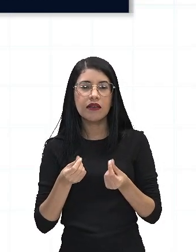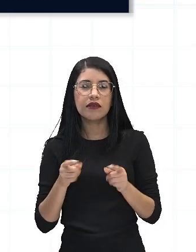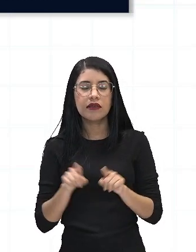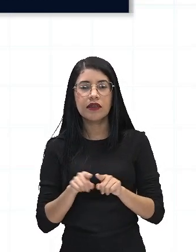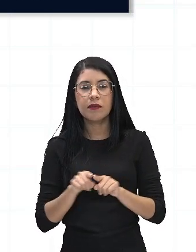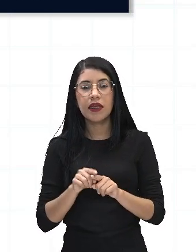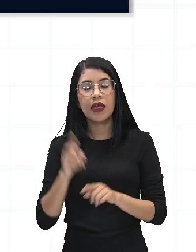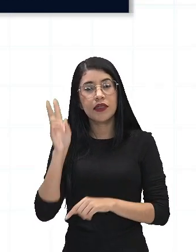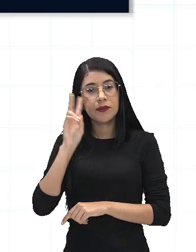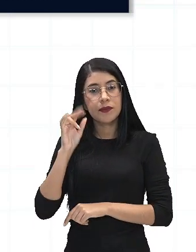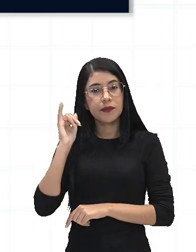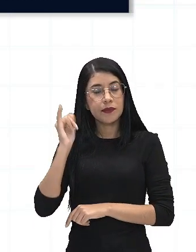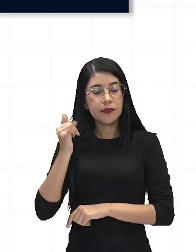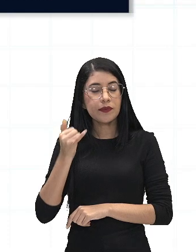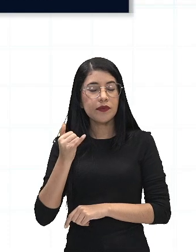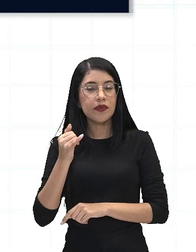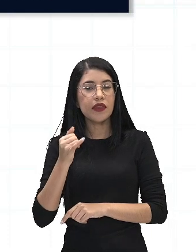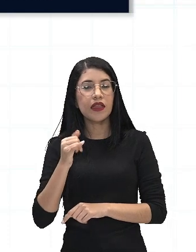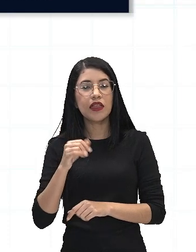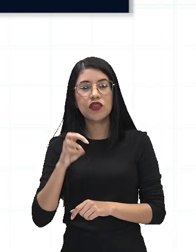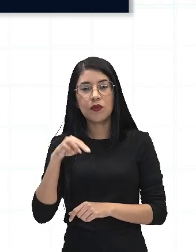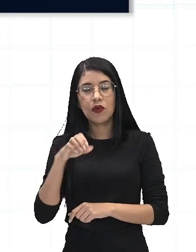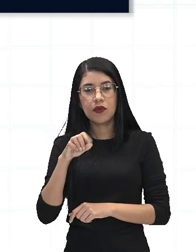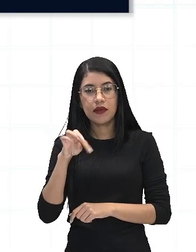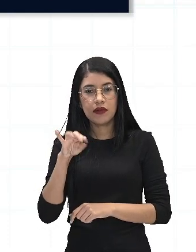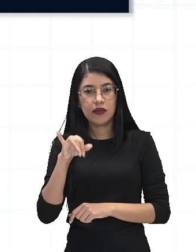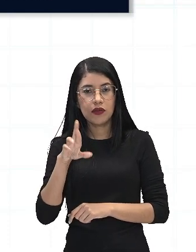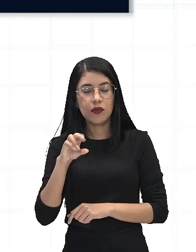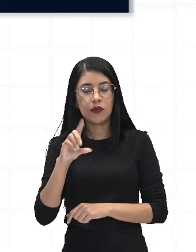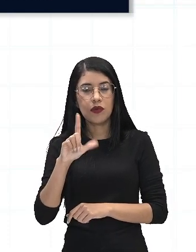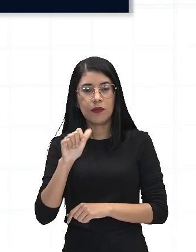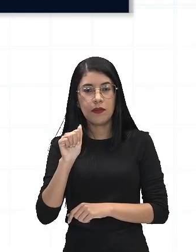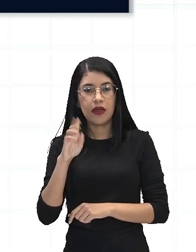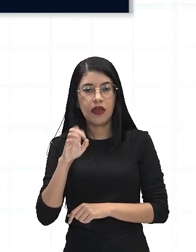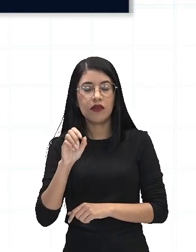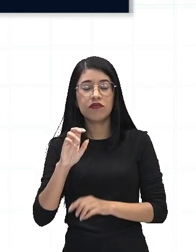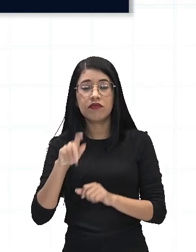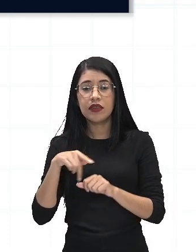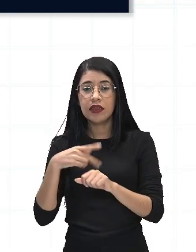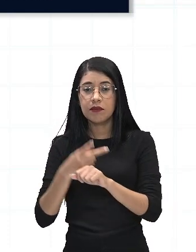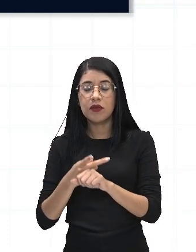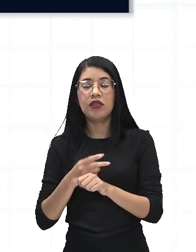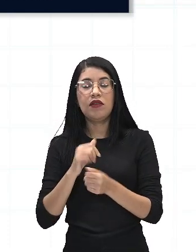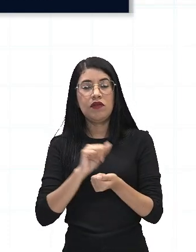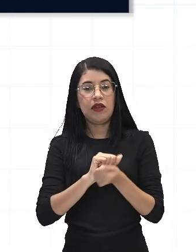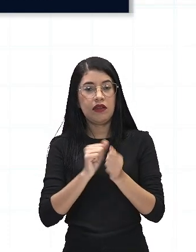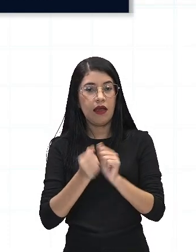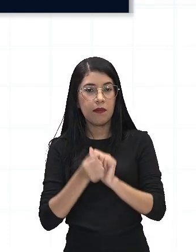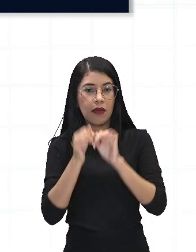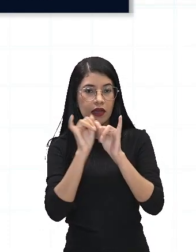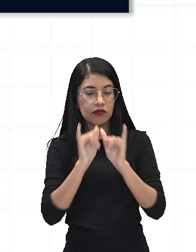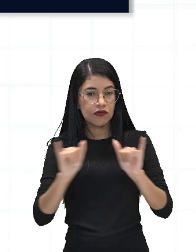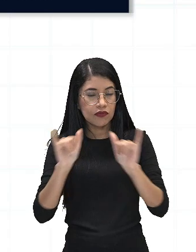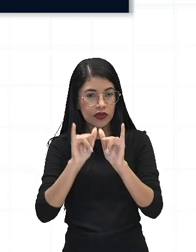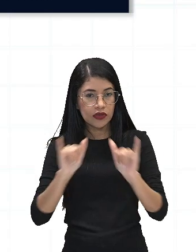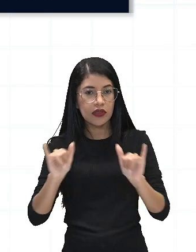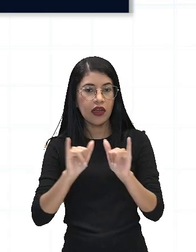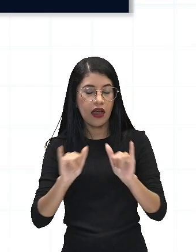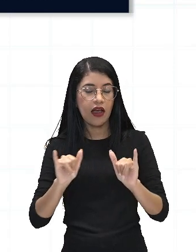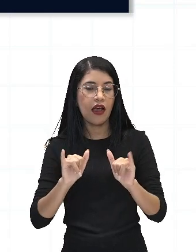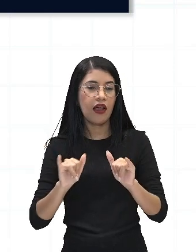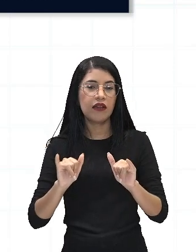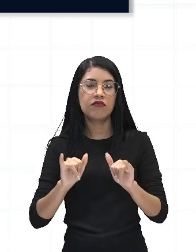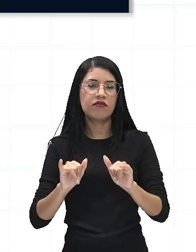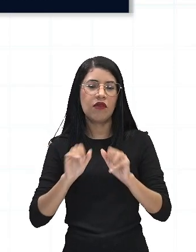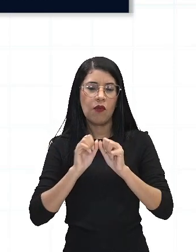Monteiro Lobato, tempo mais tarde, ou seja, muito tempo depois, elas foram adaptadas para a TV e divulgadas, certo? Essas histórias foram